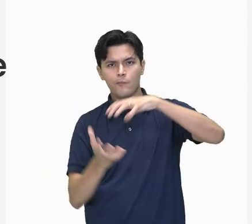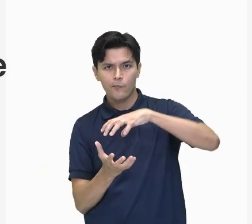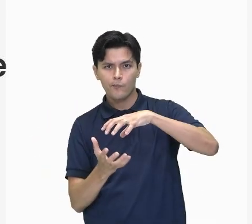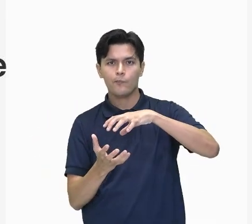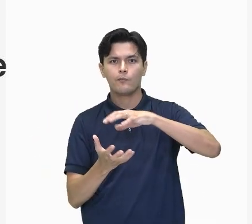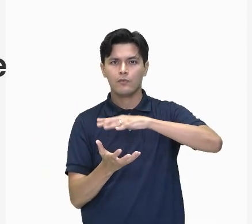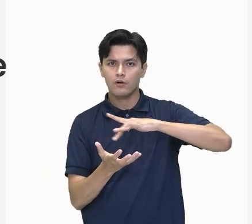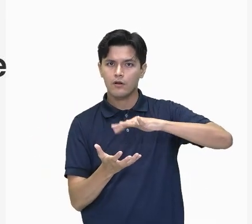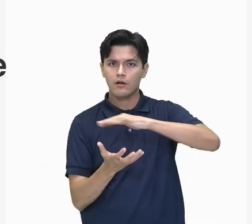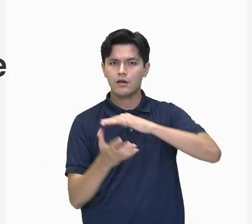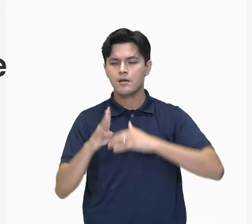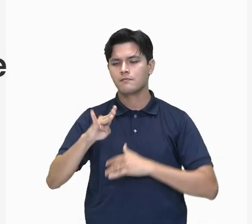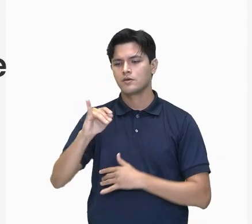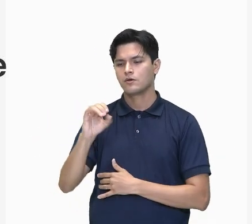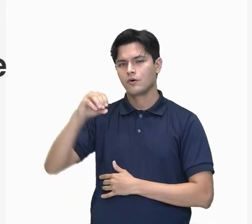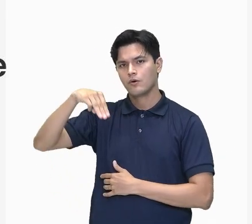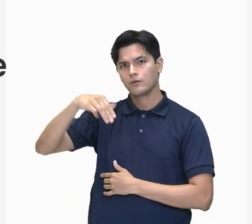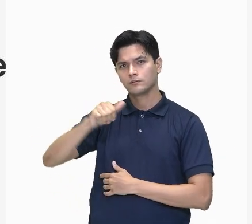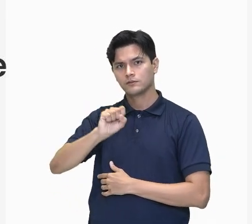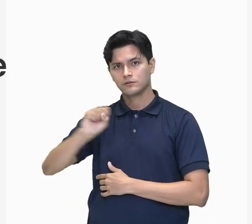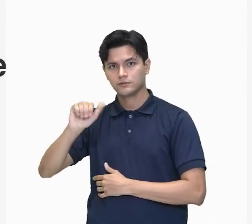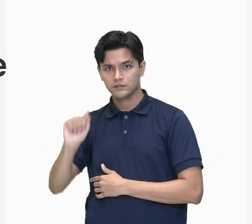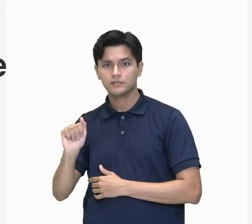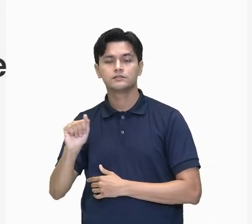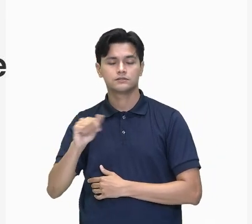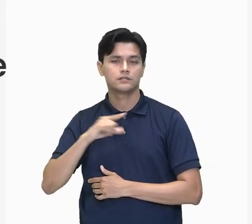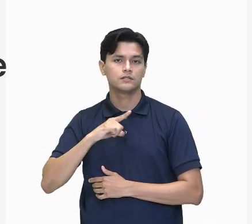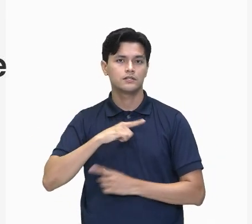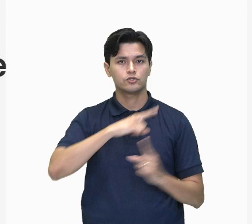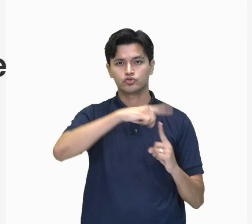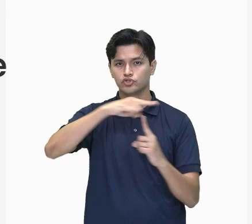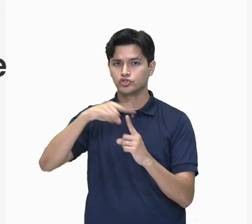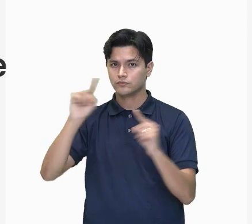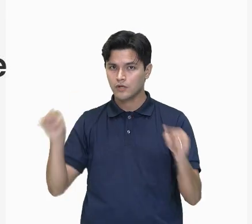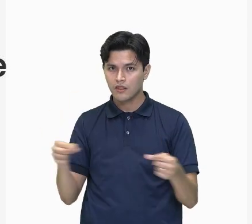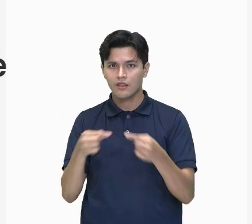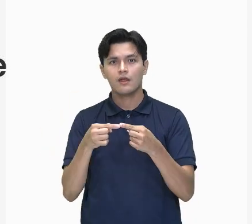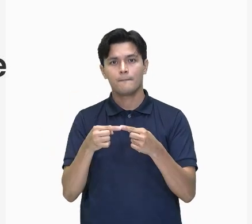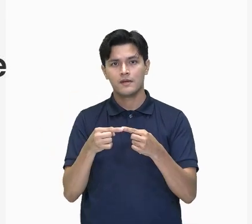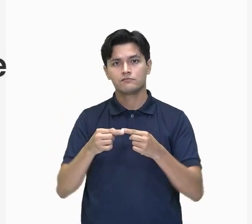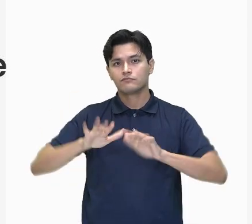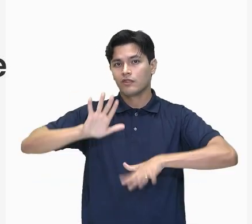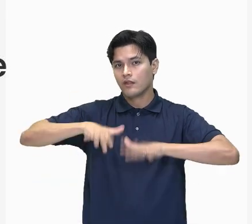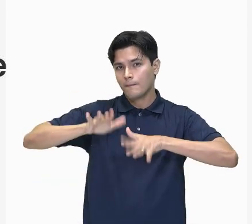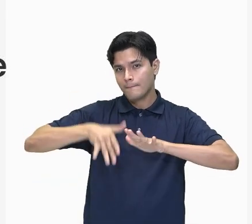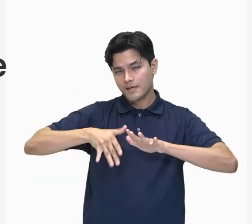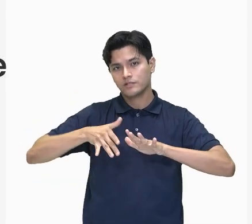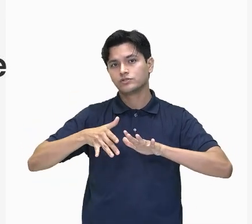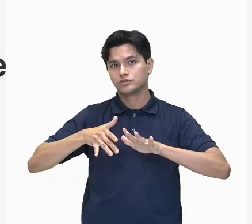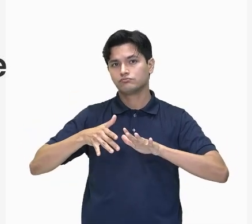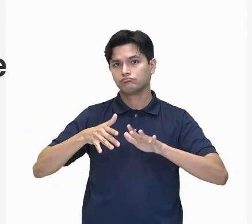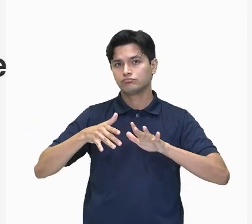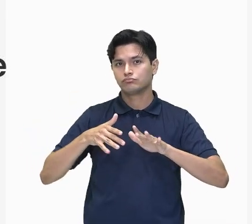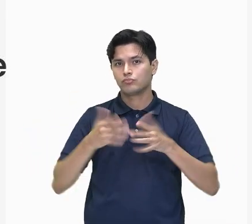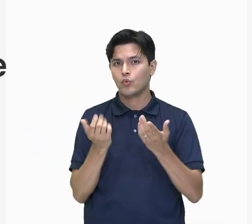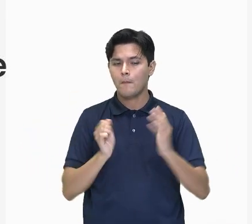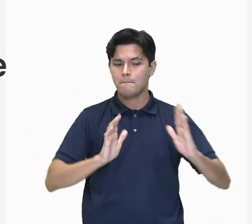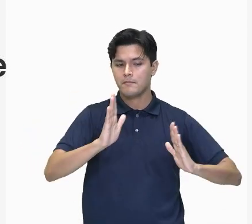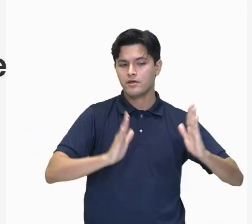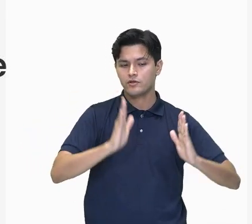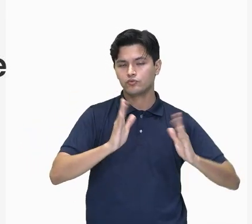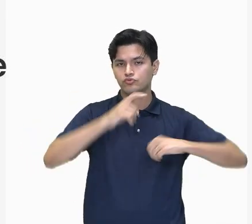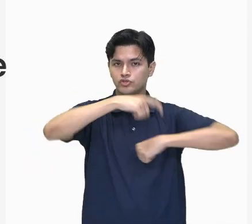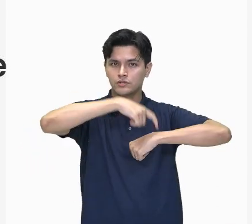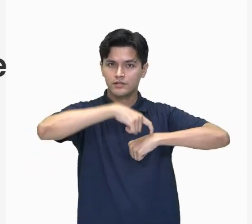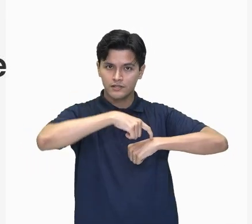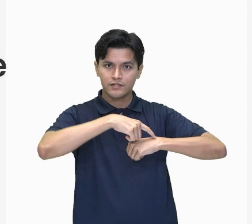como renováveis porque isso depende, né, do tempo em que ela vai ser renovada no ambiente. Um caso aí do sol, né, ele vai